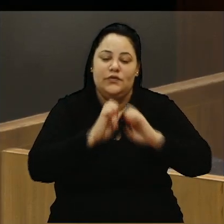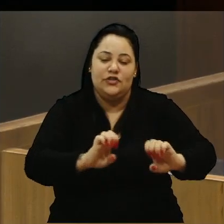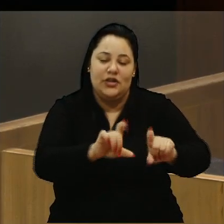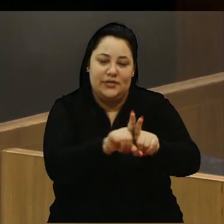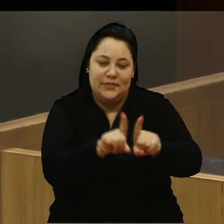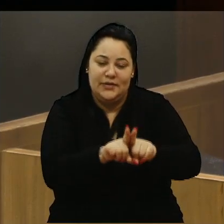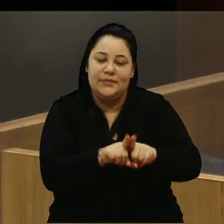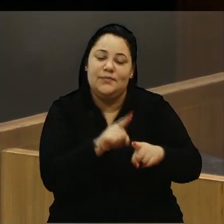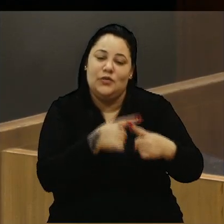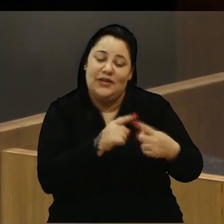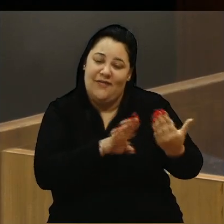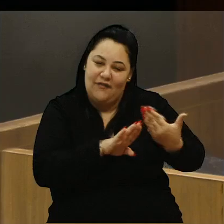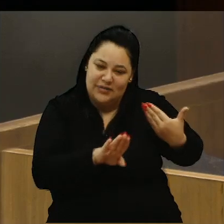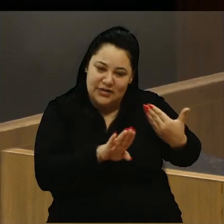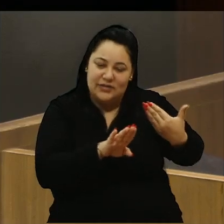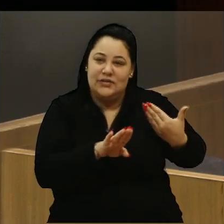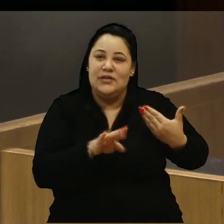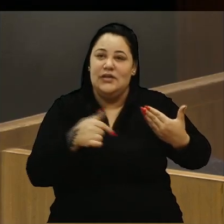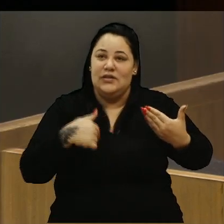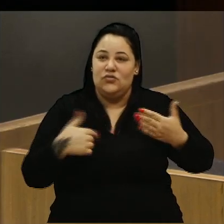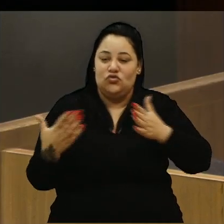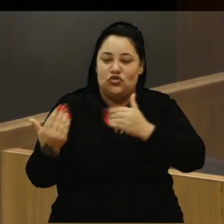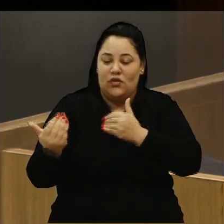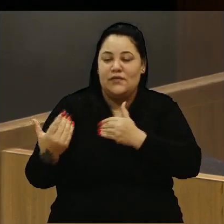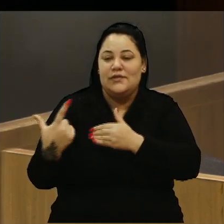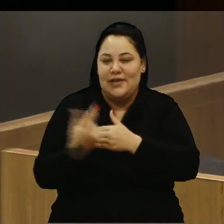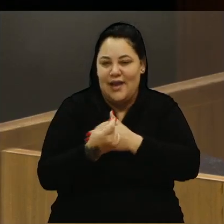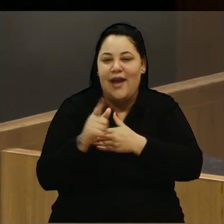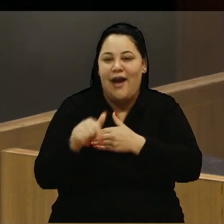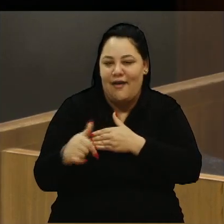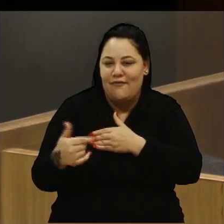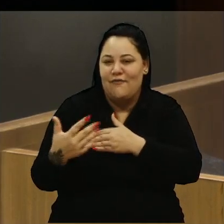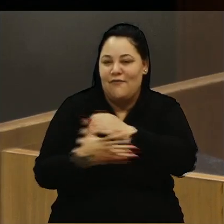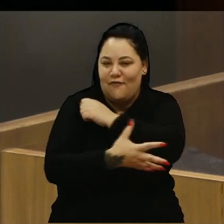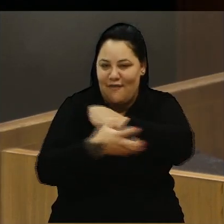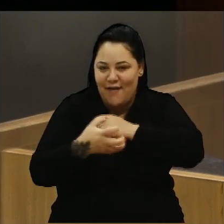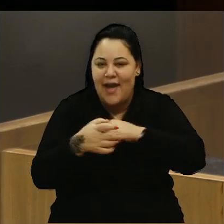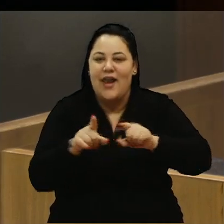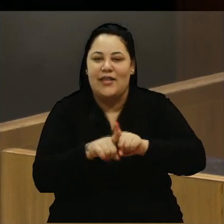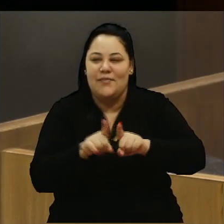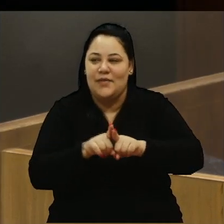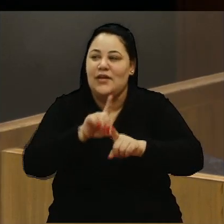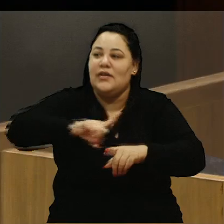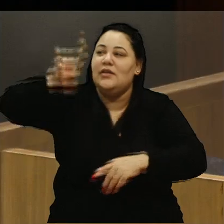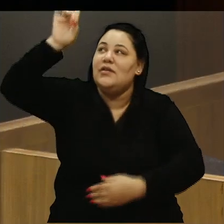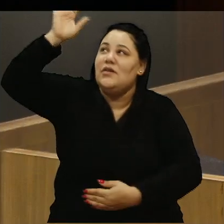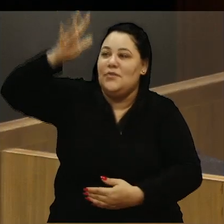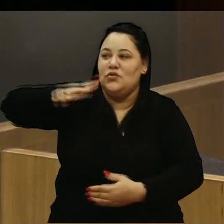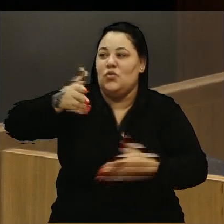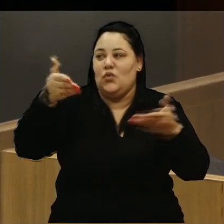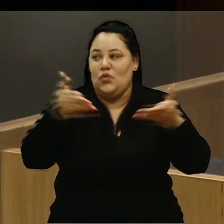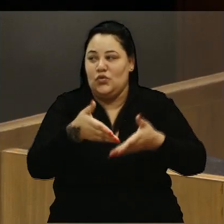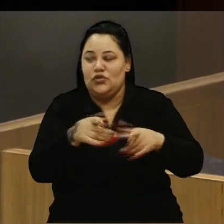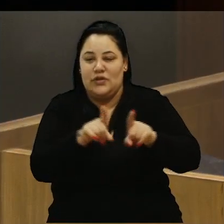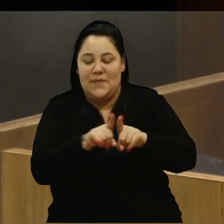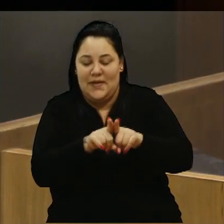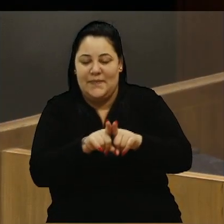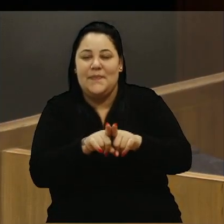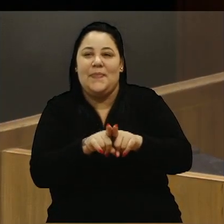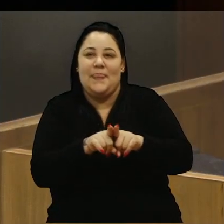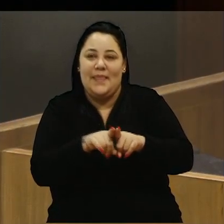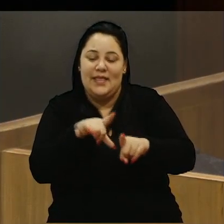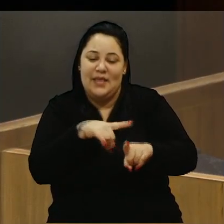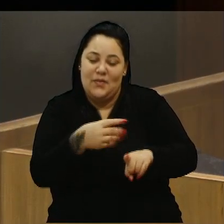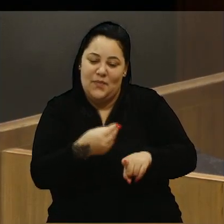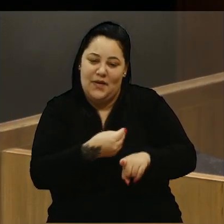porque um jovem que saiu da periferia, um jovem que Deus abençoou e hoje tem uma